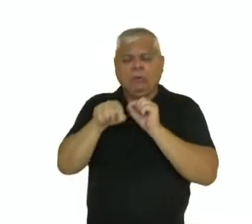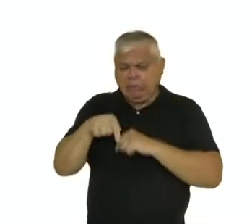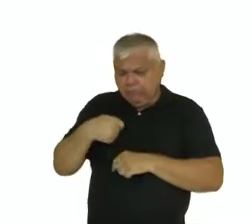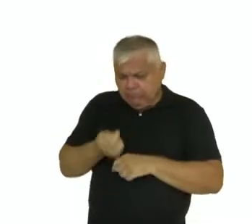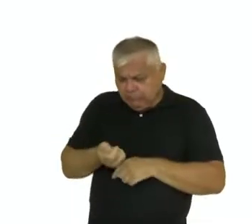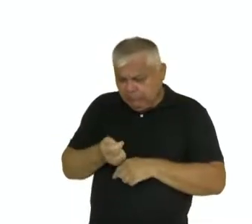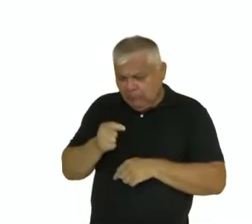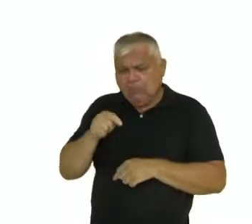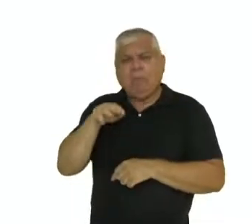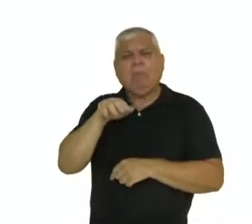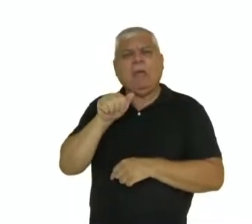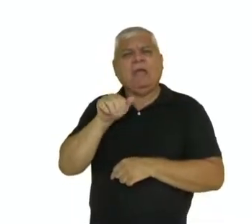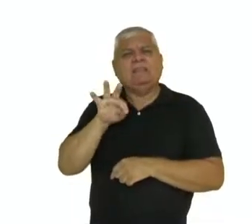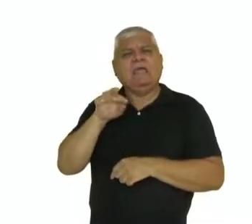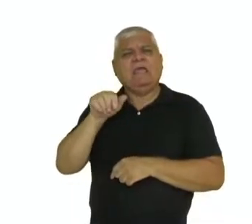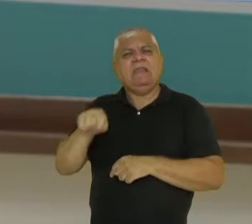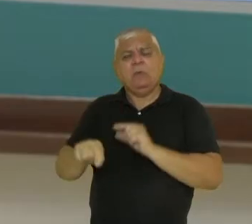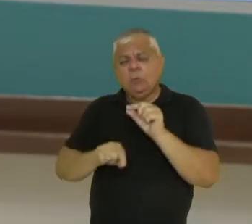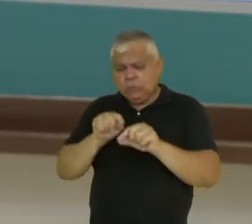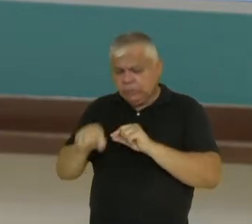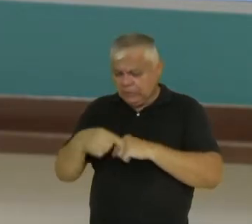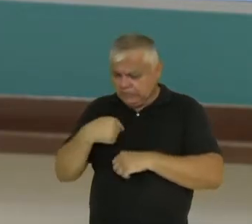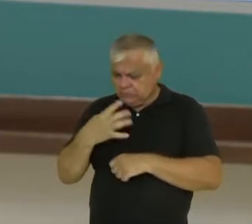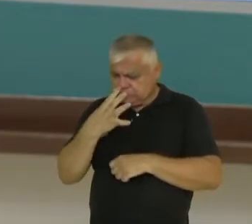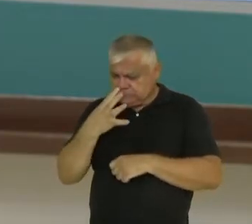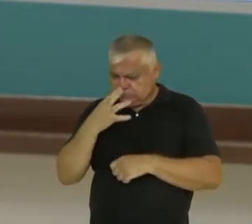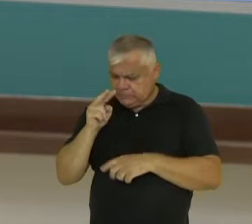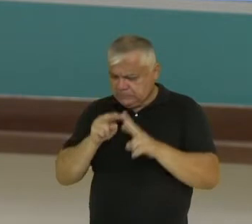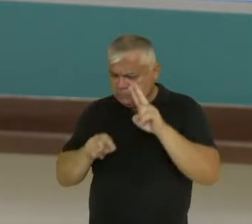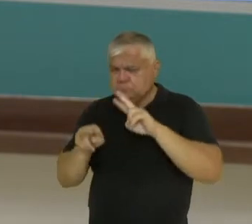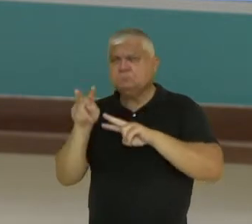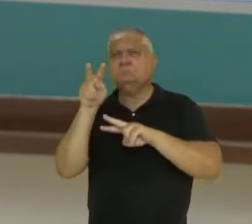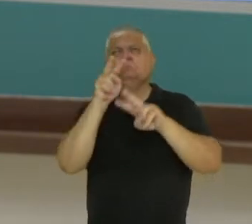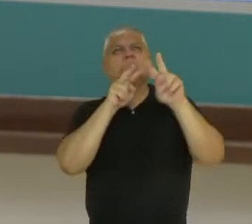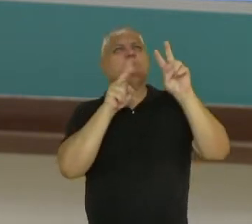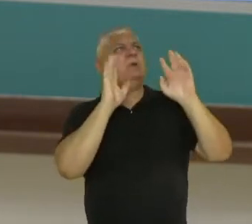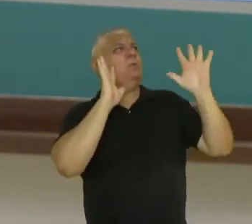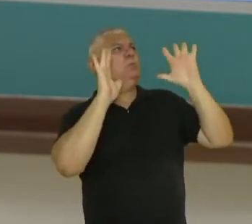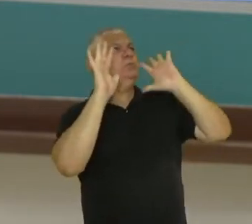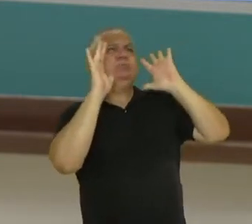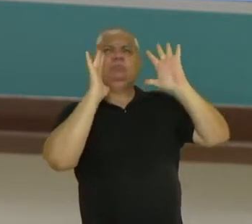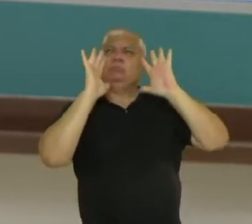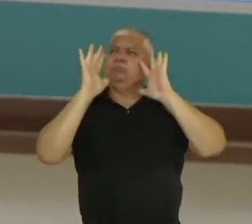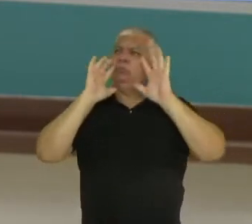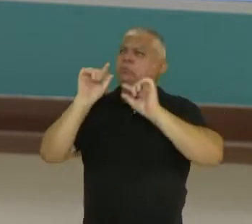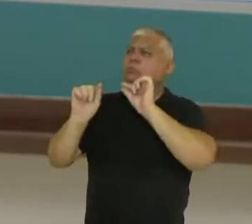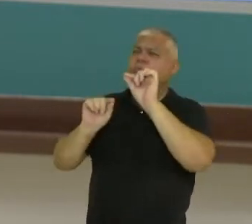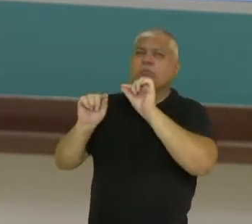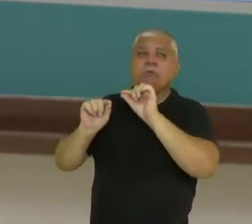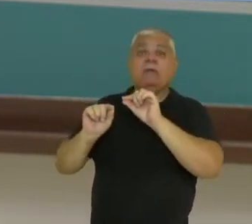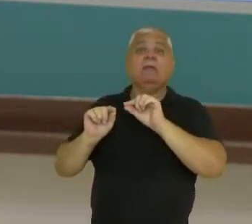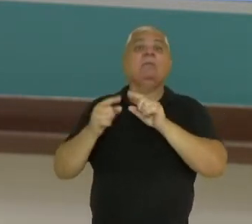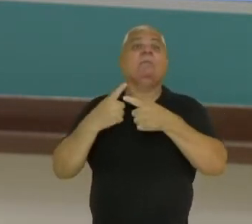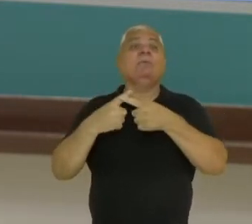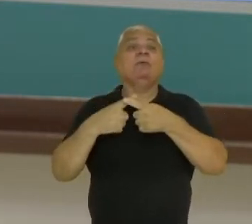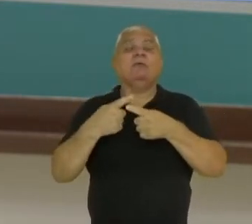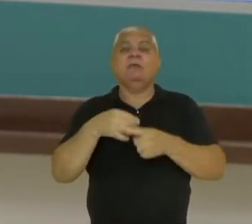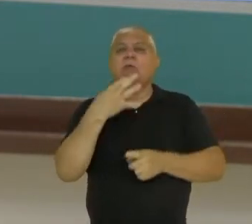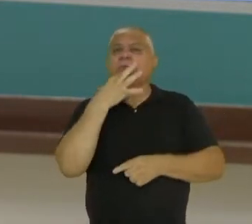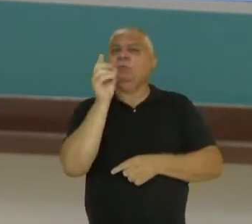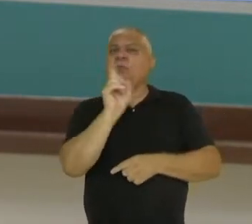Então, um dos filósofos se ocupava a observar a natureza e a pensar a respeito disso, visto que nesse momento não se